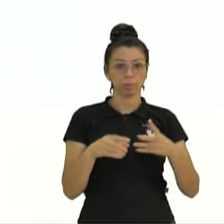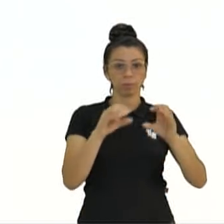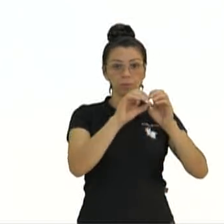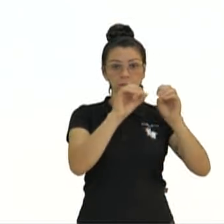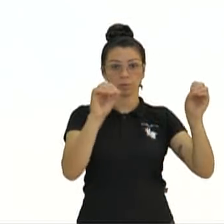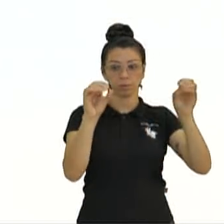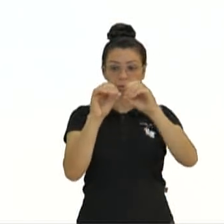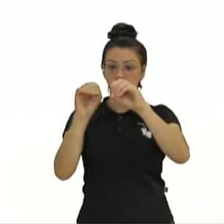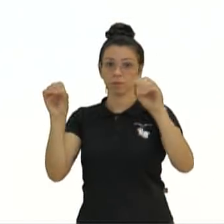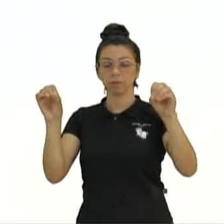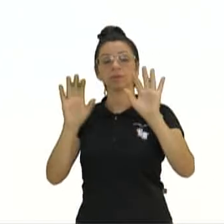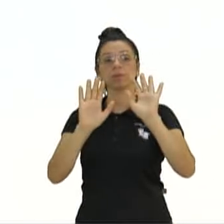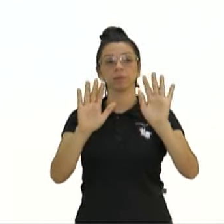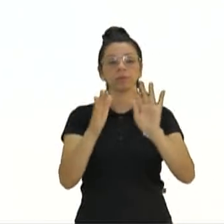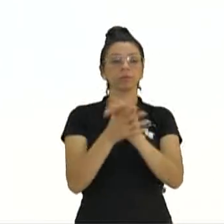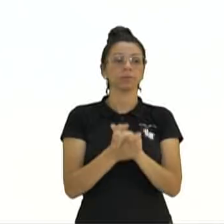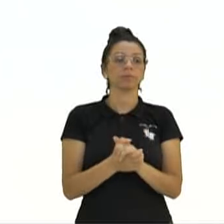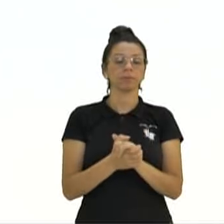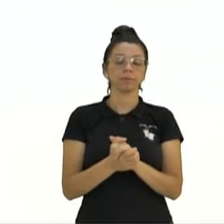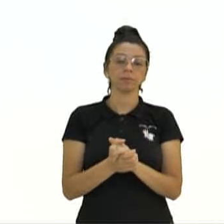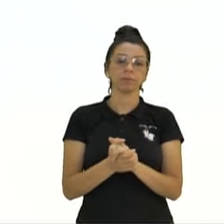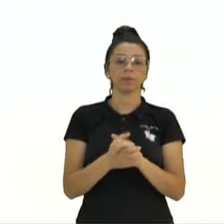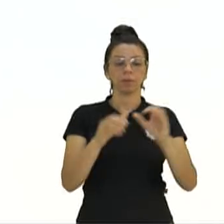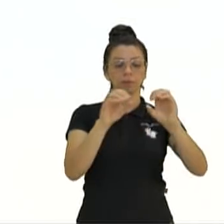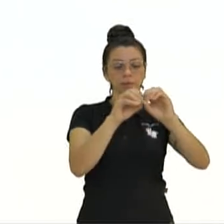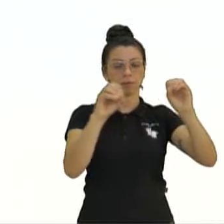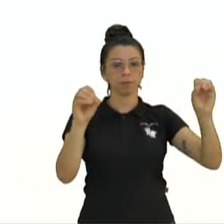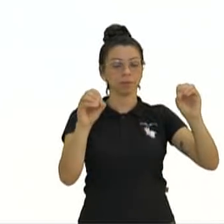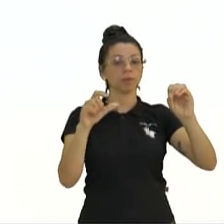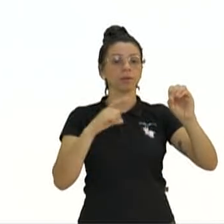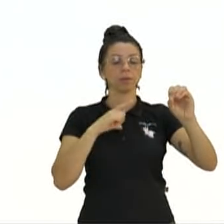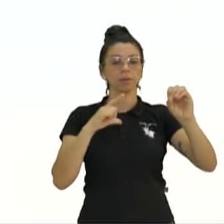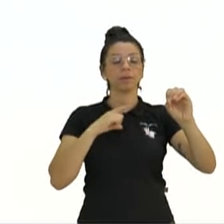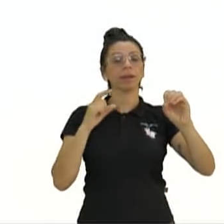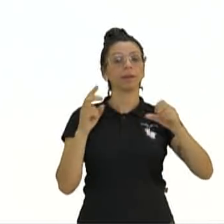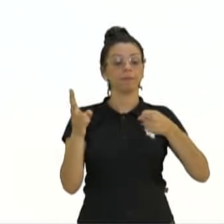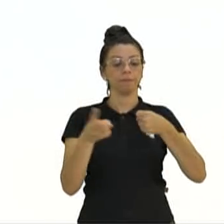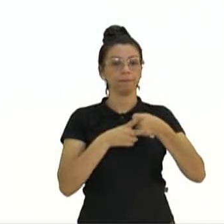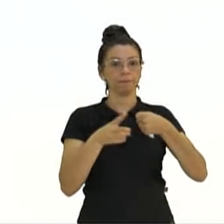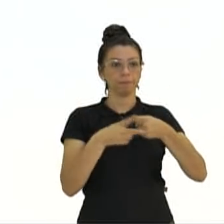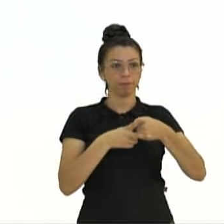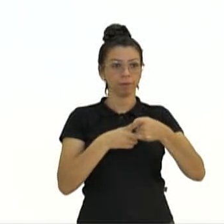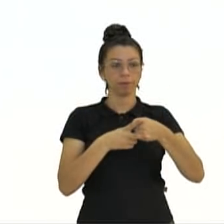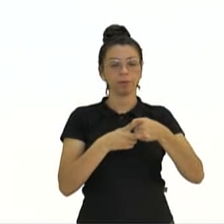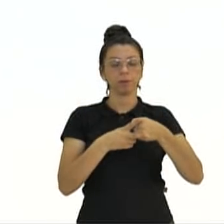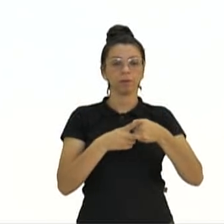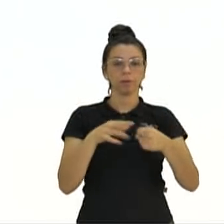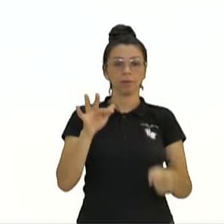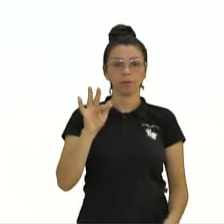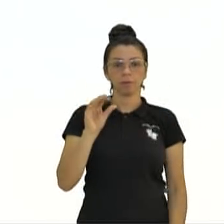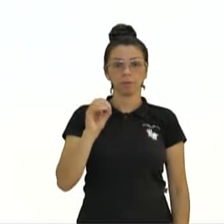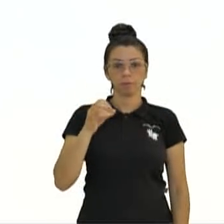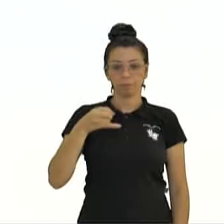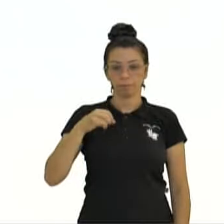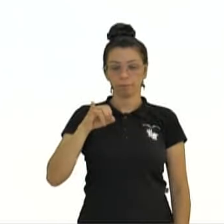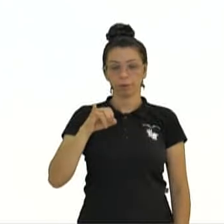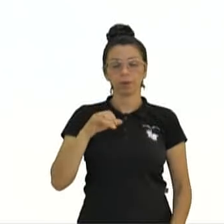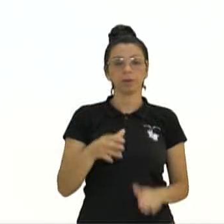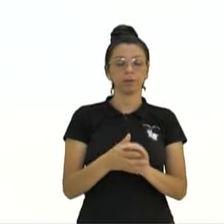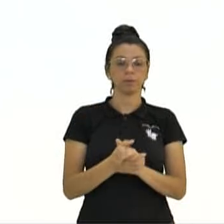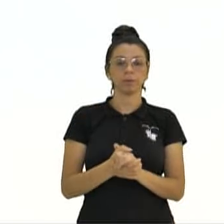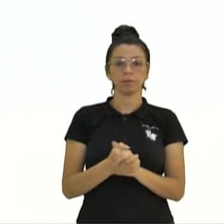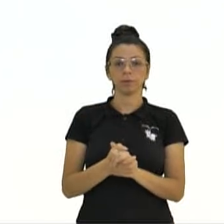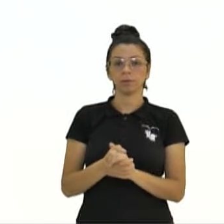orações. Olha só, cada qual demarcada pela presença de um verbo. O verbo foi e o verbo